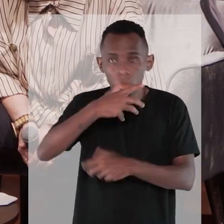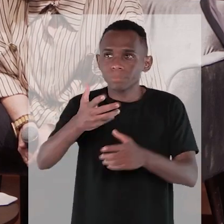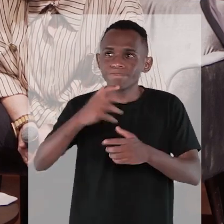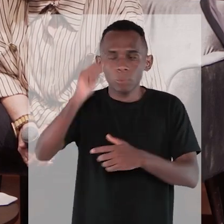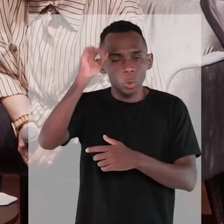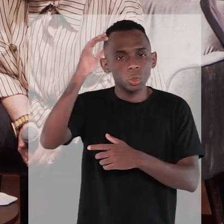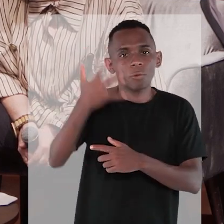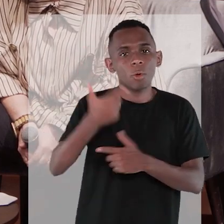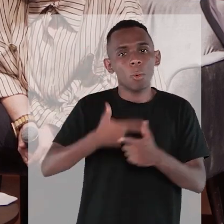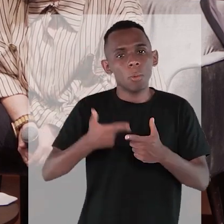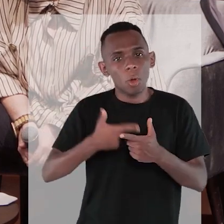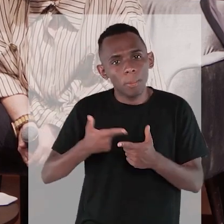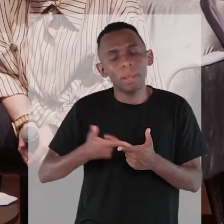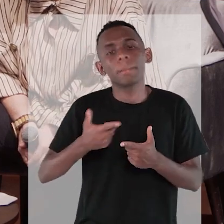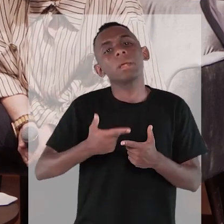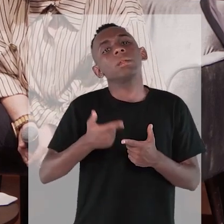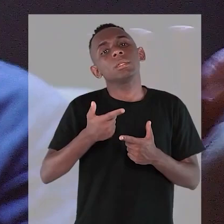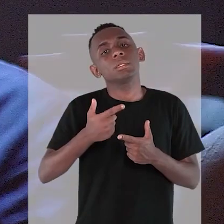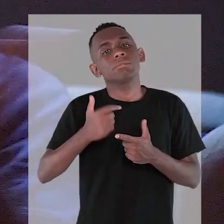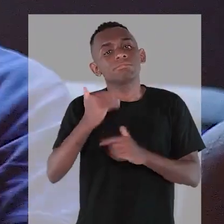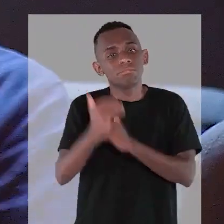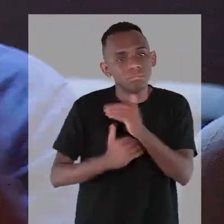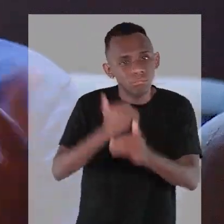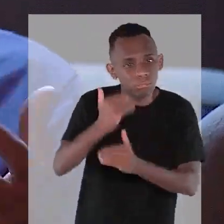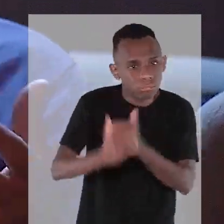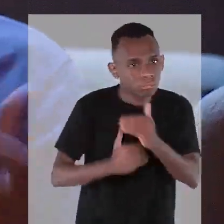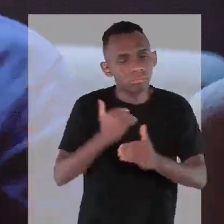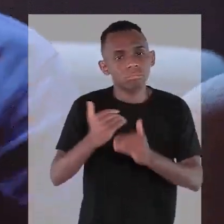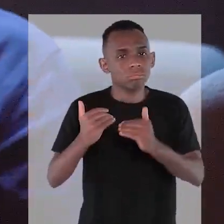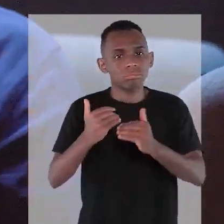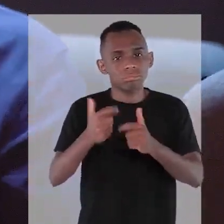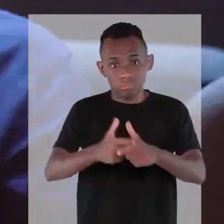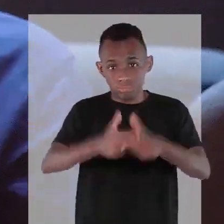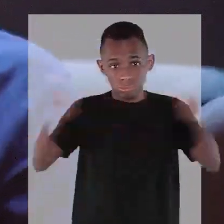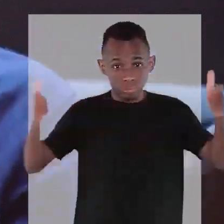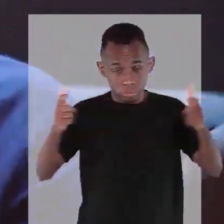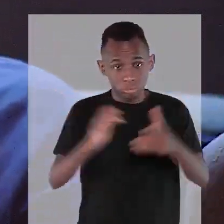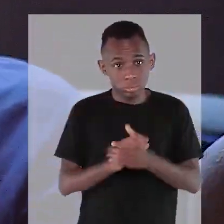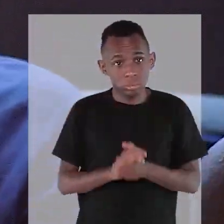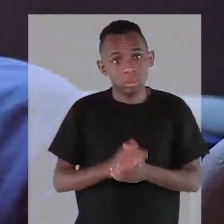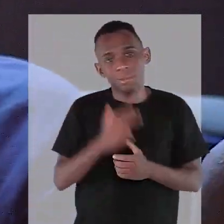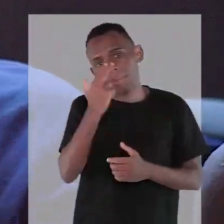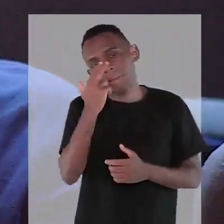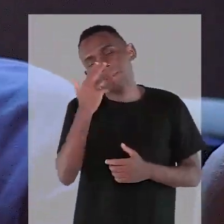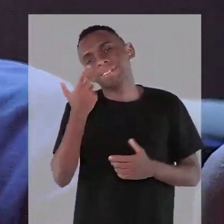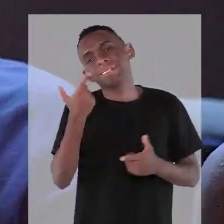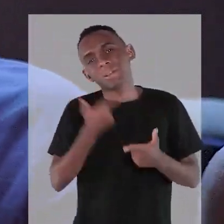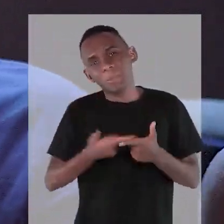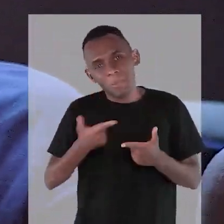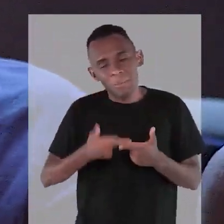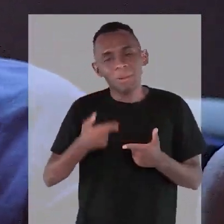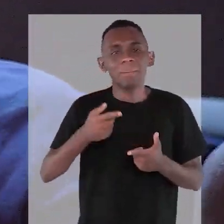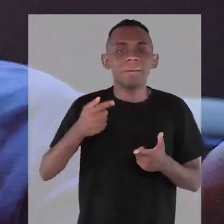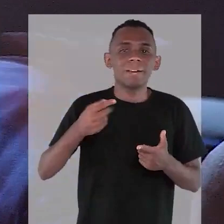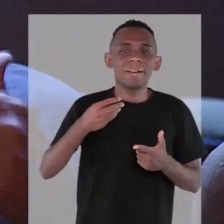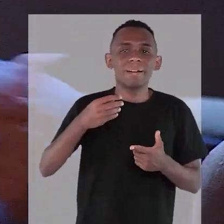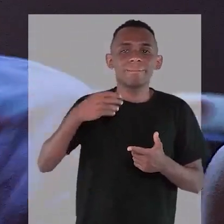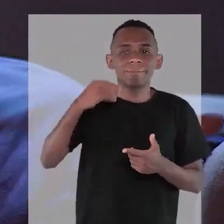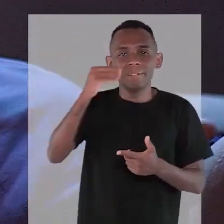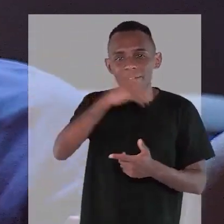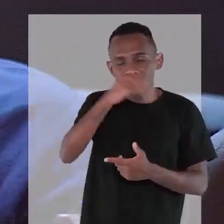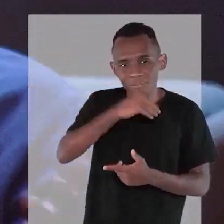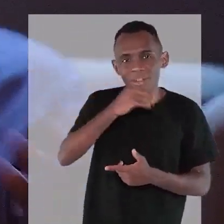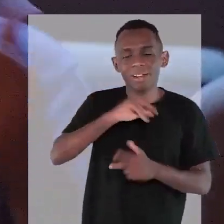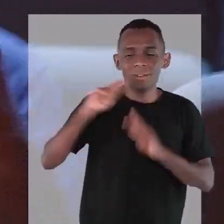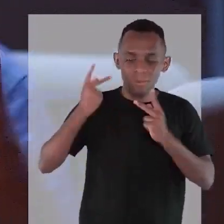solução construtiva no macro. Me parece que aí é que está toda a falha humana. E já vem lá